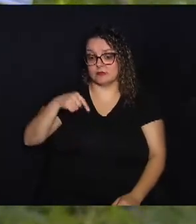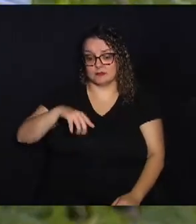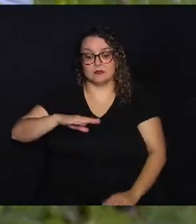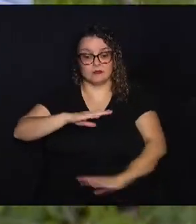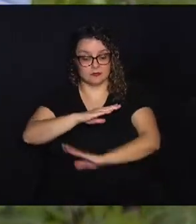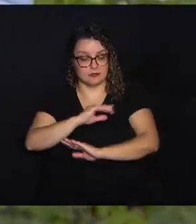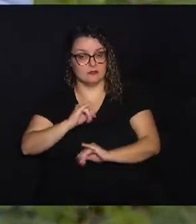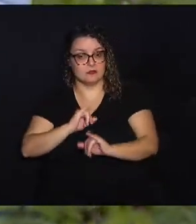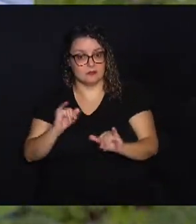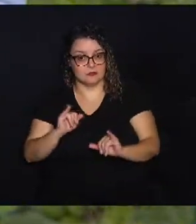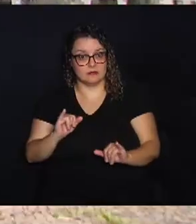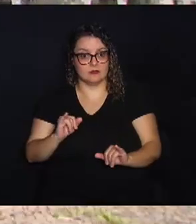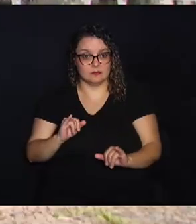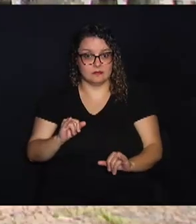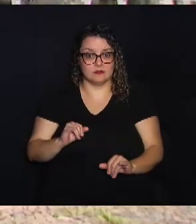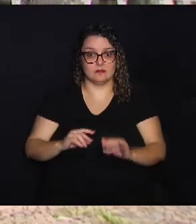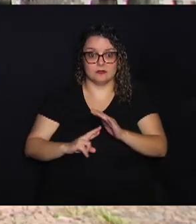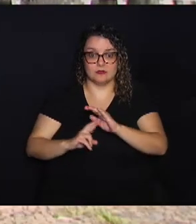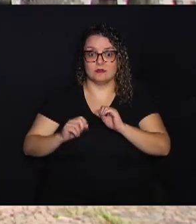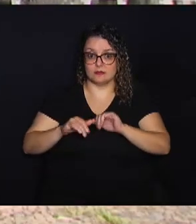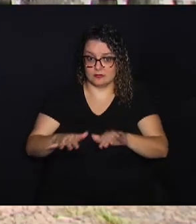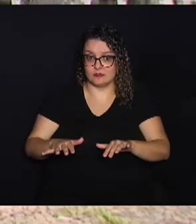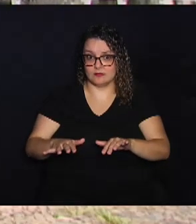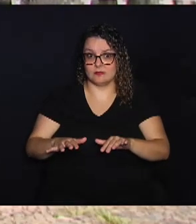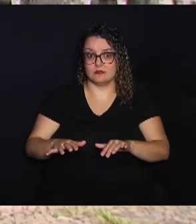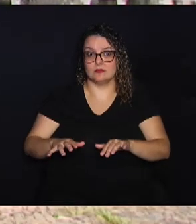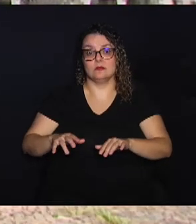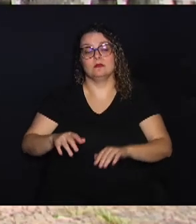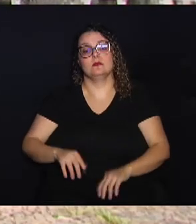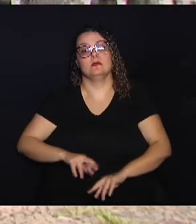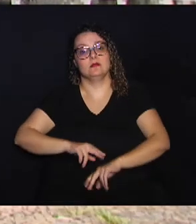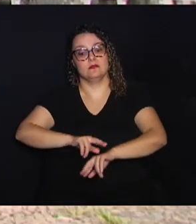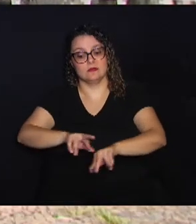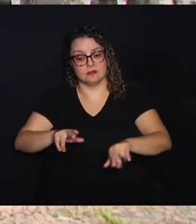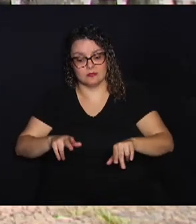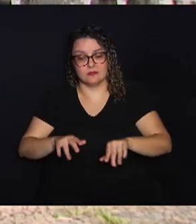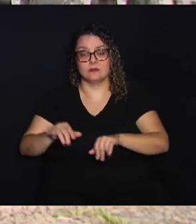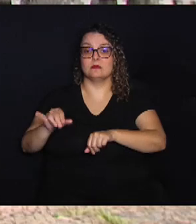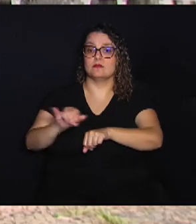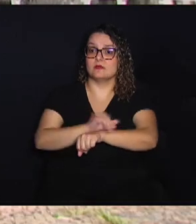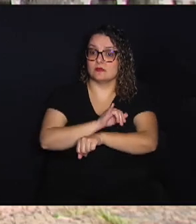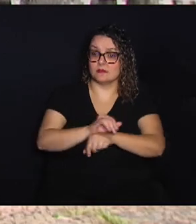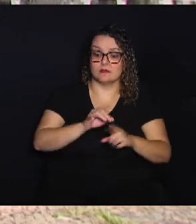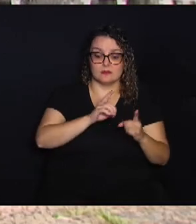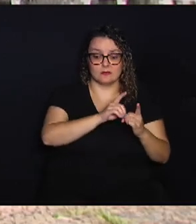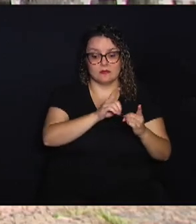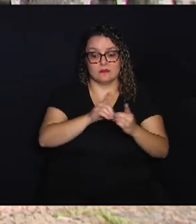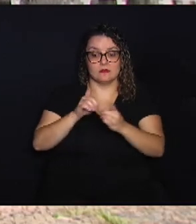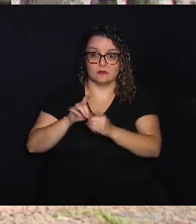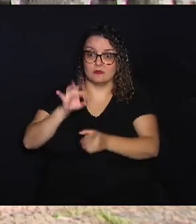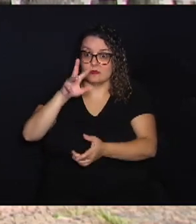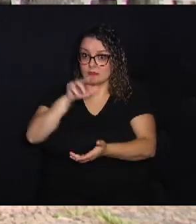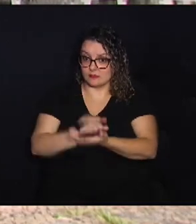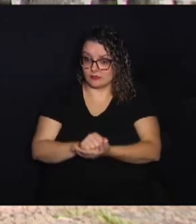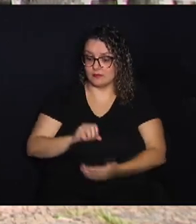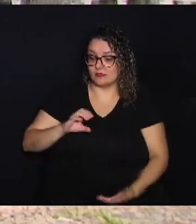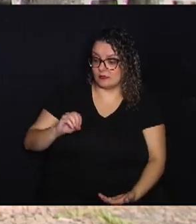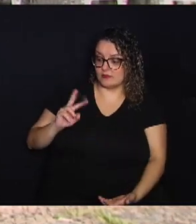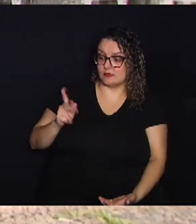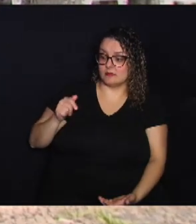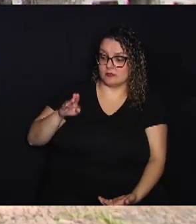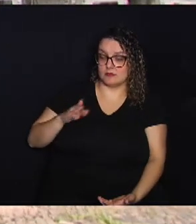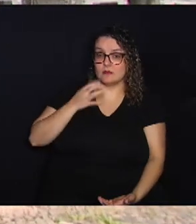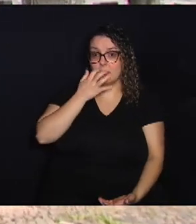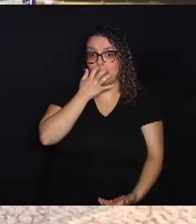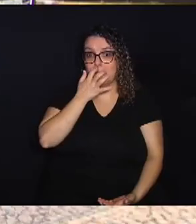Notícia que os feirões se tornarão uma ferramenta de atendimento ao cadastro da Coab, sendo